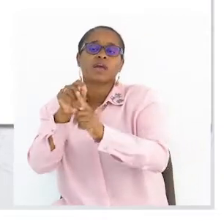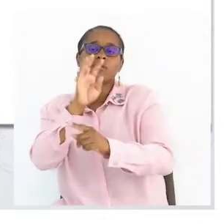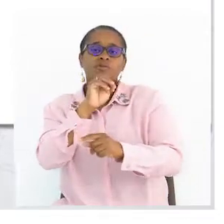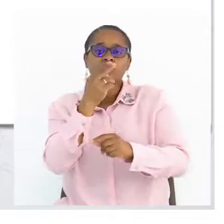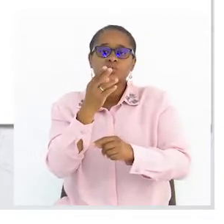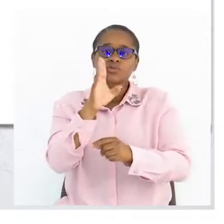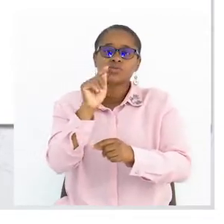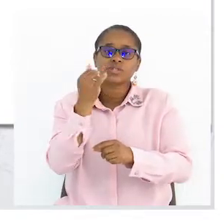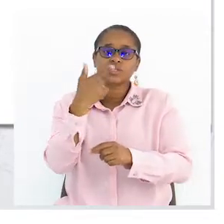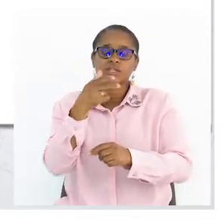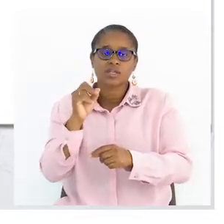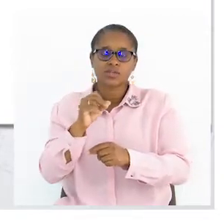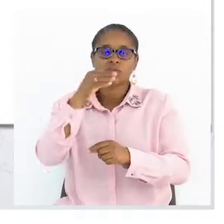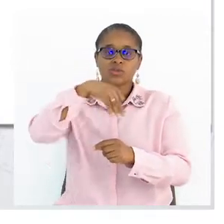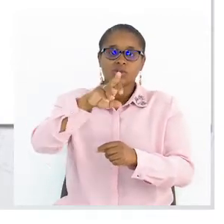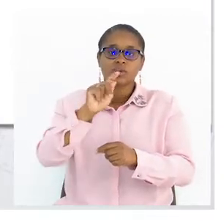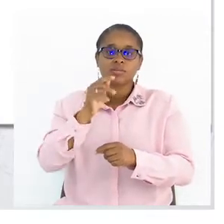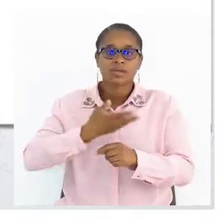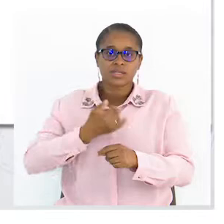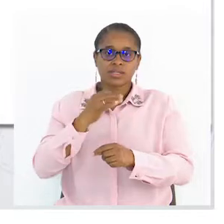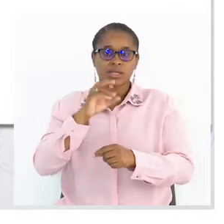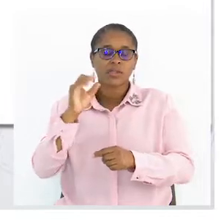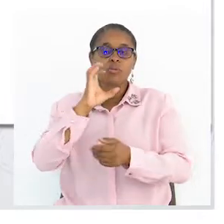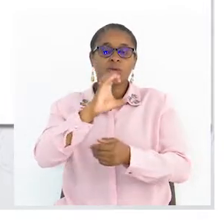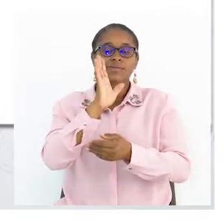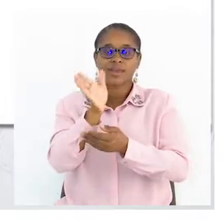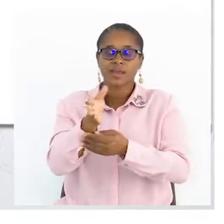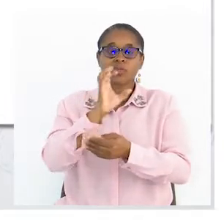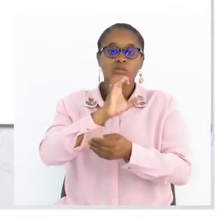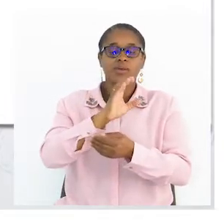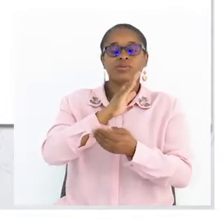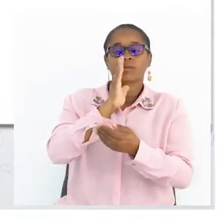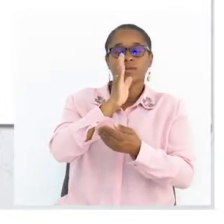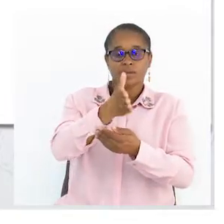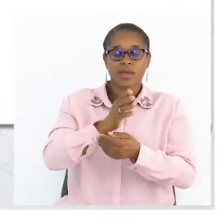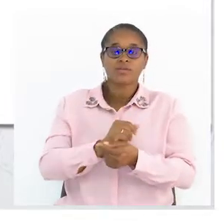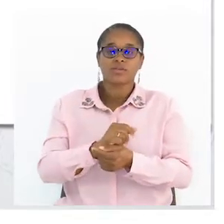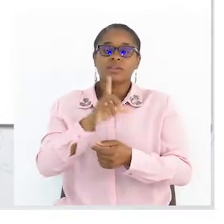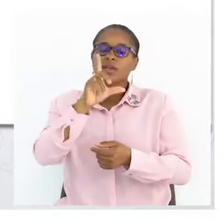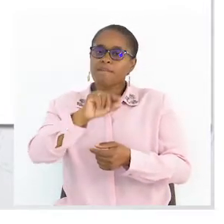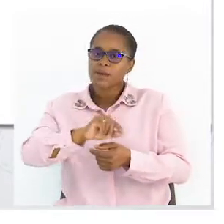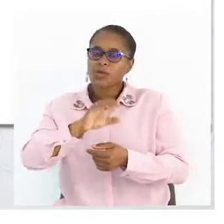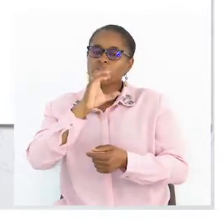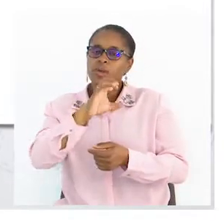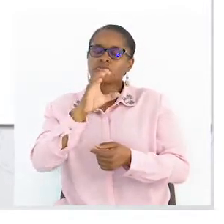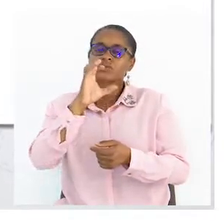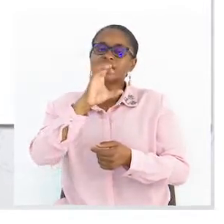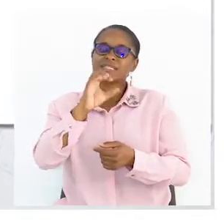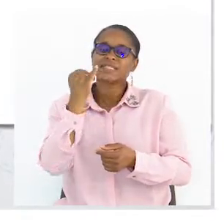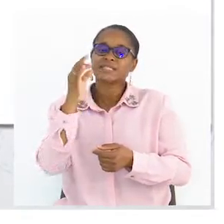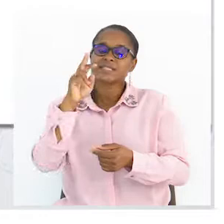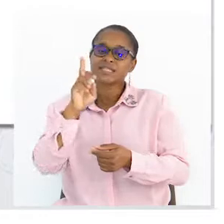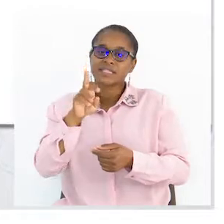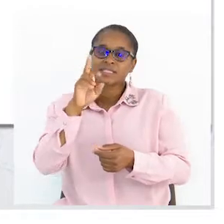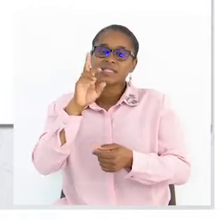o predicado, complemento direto, complemento indireto e complemento circunstancial. Tá